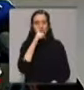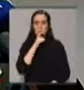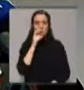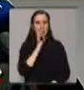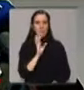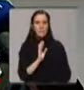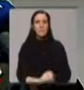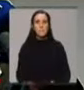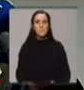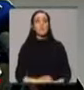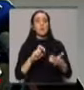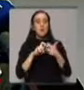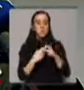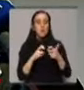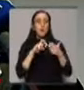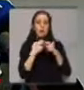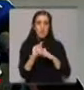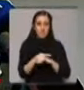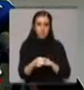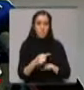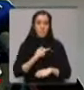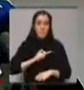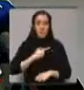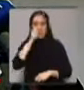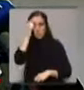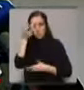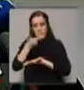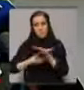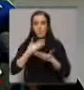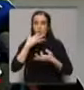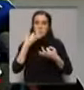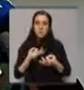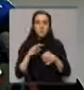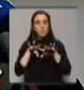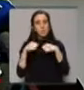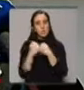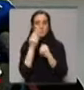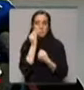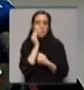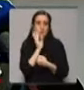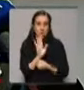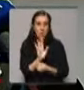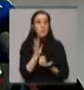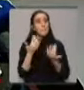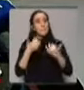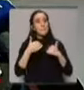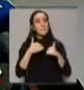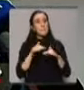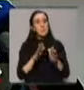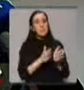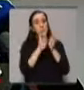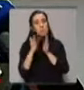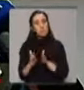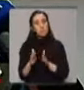Há problemas? Há problemas. Temos que nos respeitar mutuamente, com certeza, como em qualquer sociedade que queira ser. Mas também há